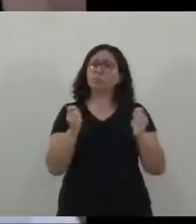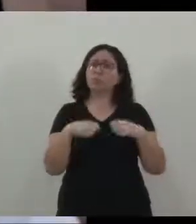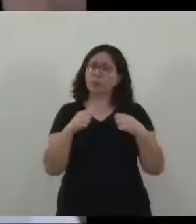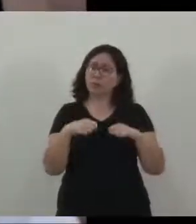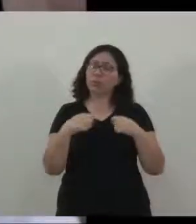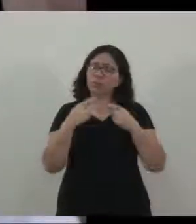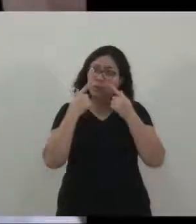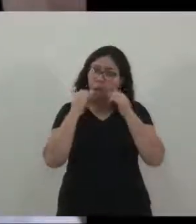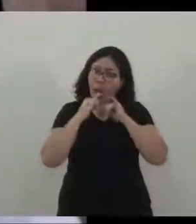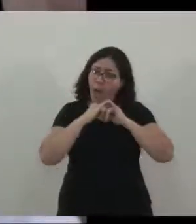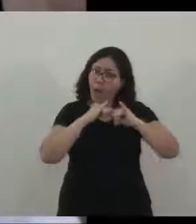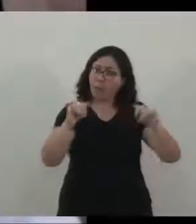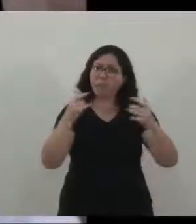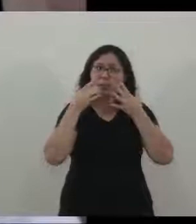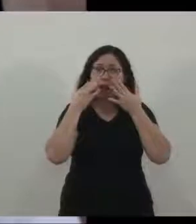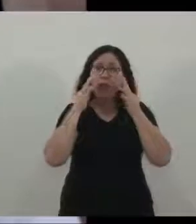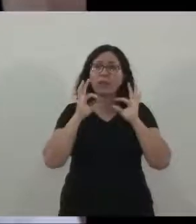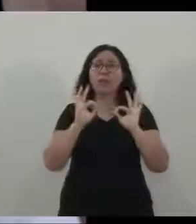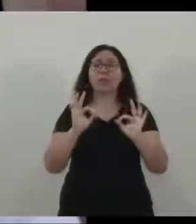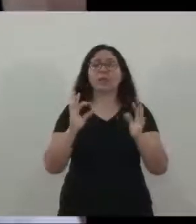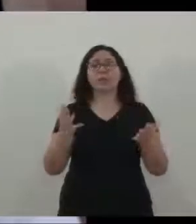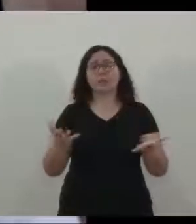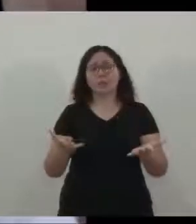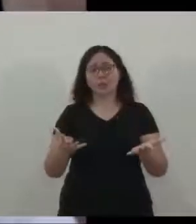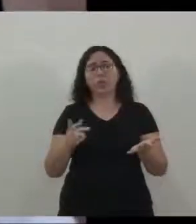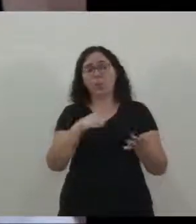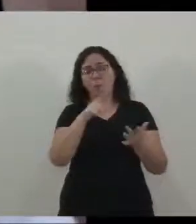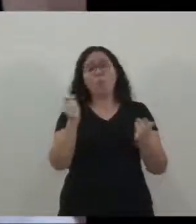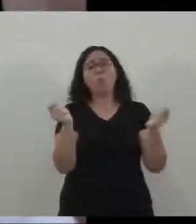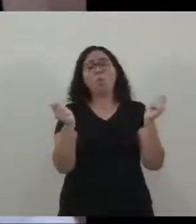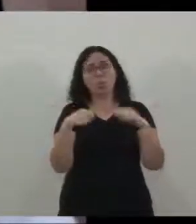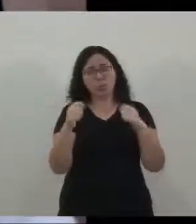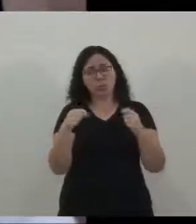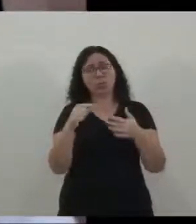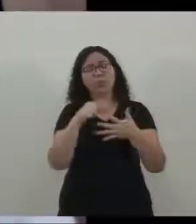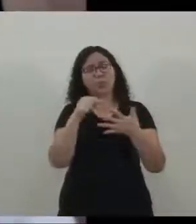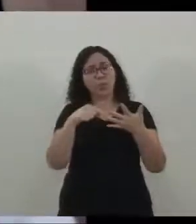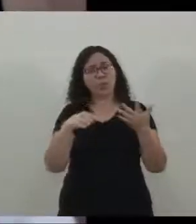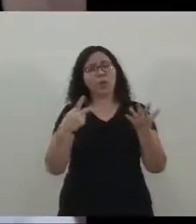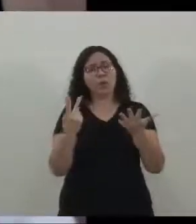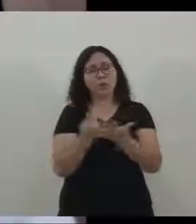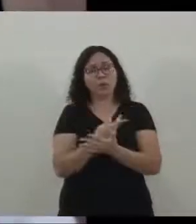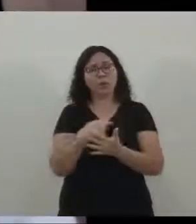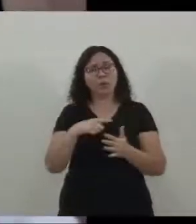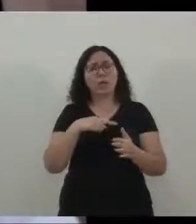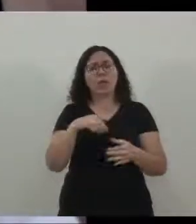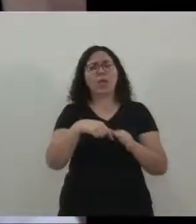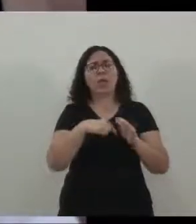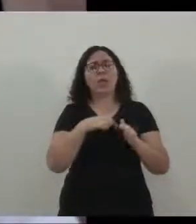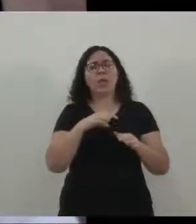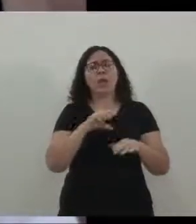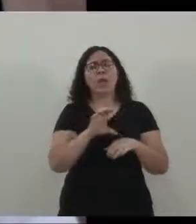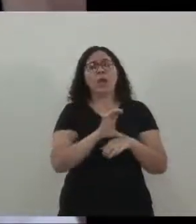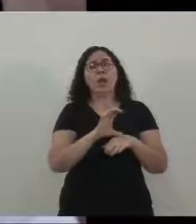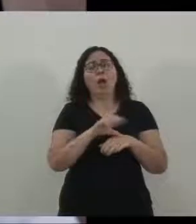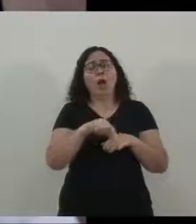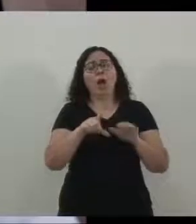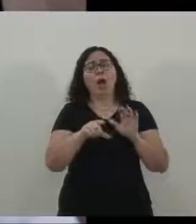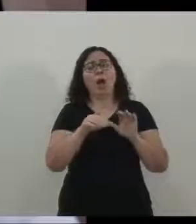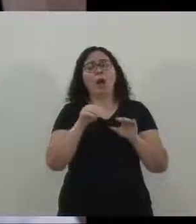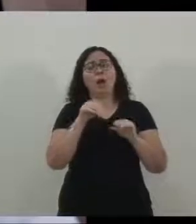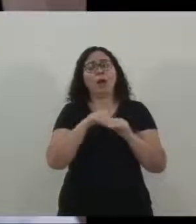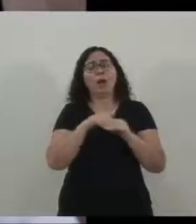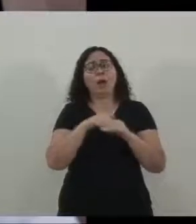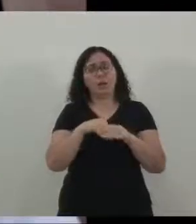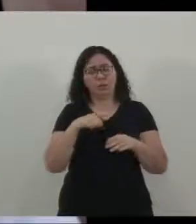gente lembrar a dureza e as possibilidades que tem o Código Eleitoral no que se refere a